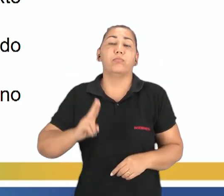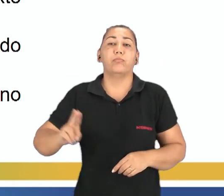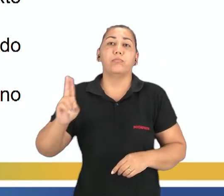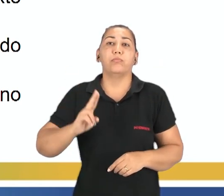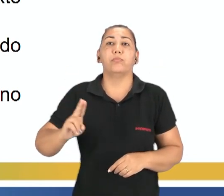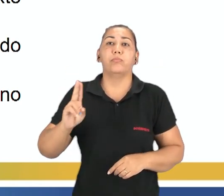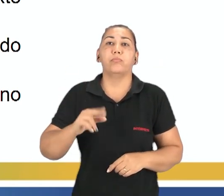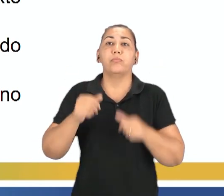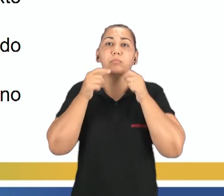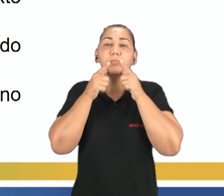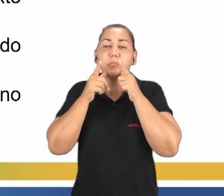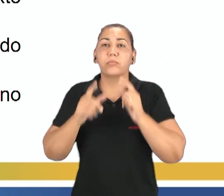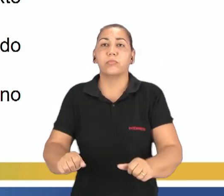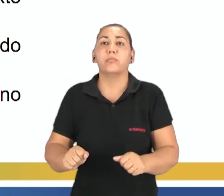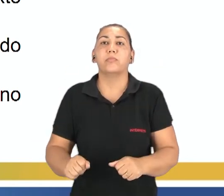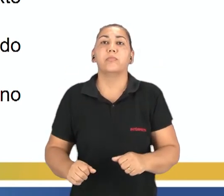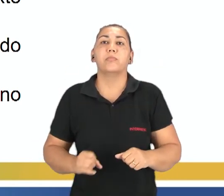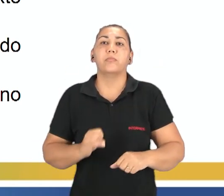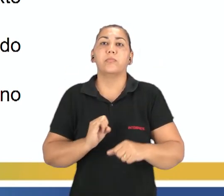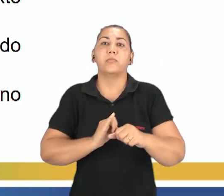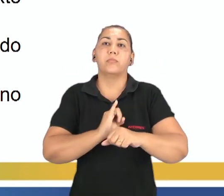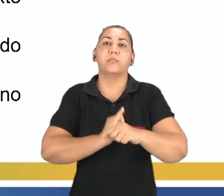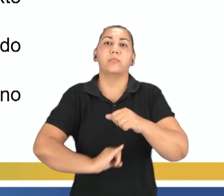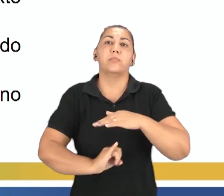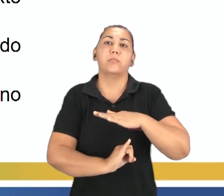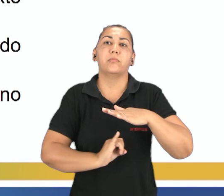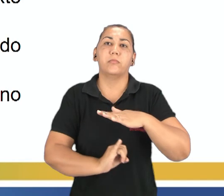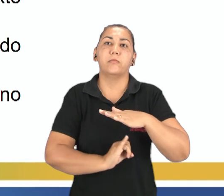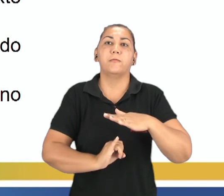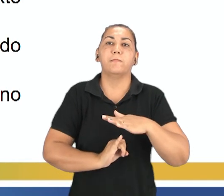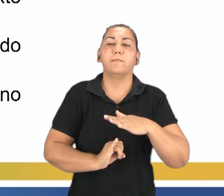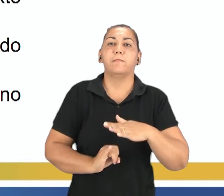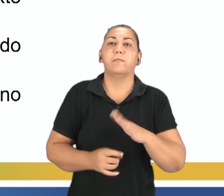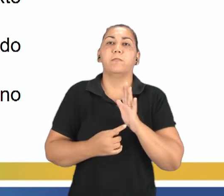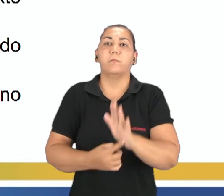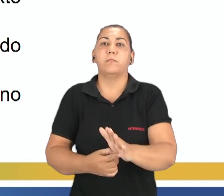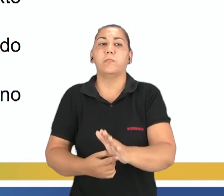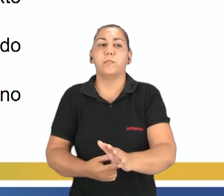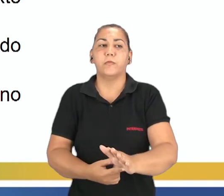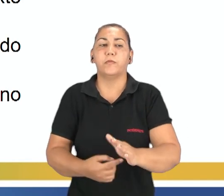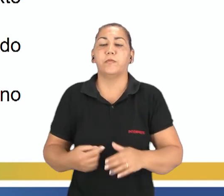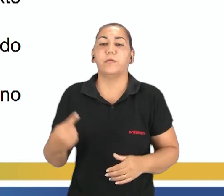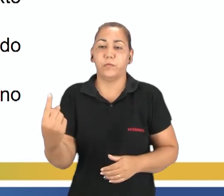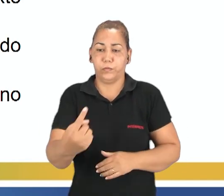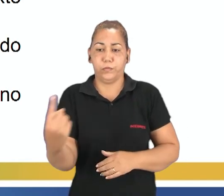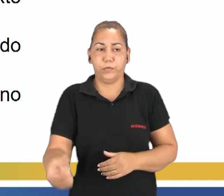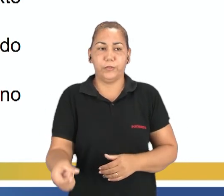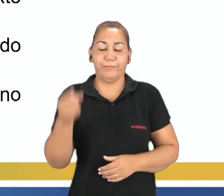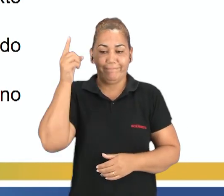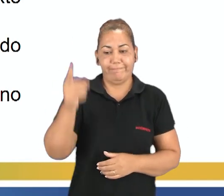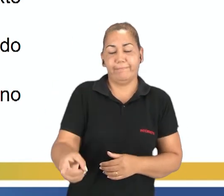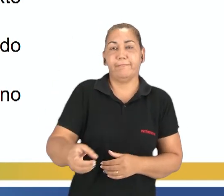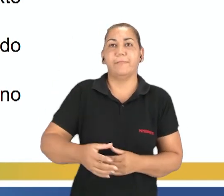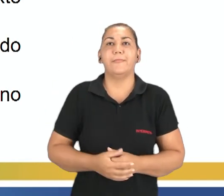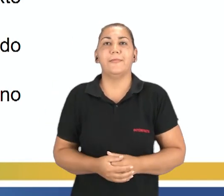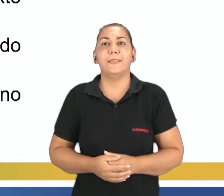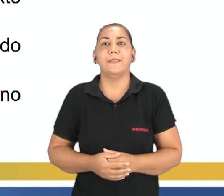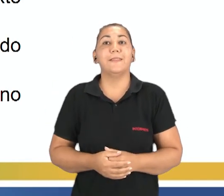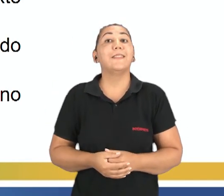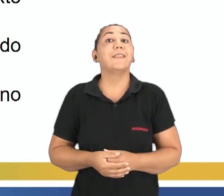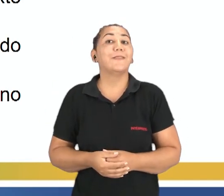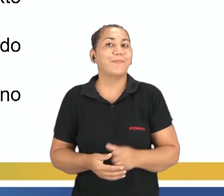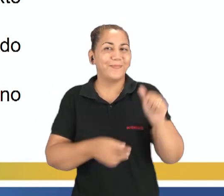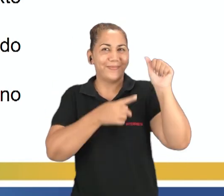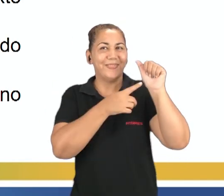está centrada no assunto e pertence ao tipo de entrevista individual dirigida. Vejamos então certinho a